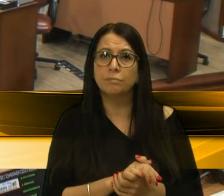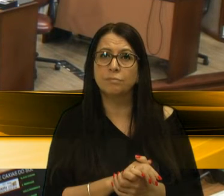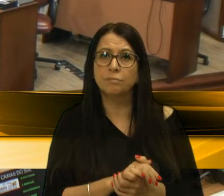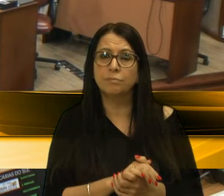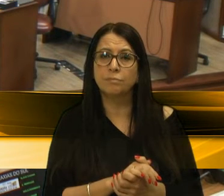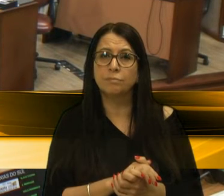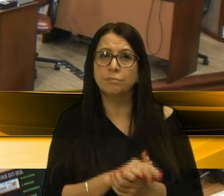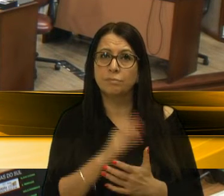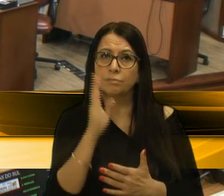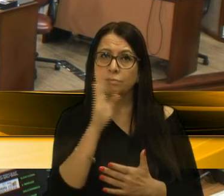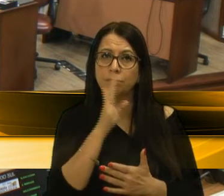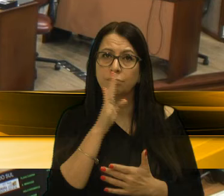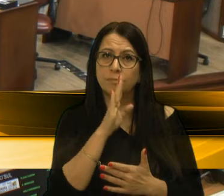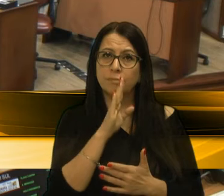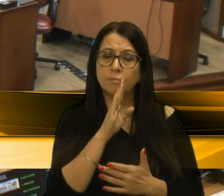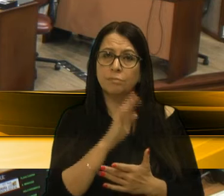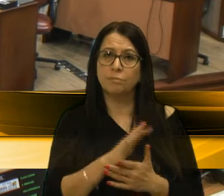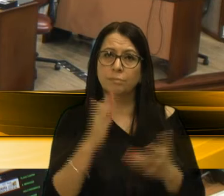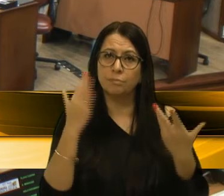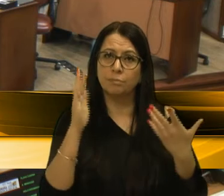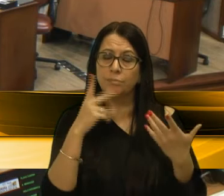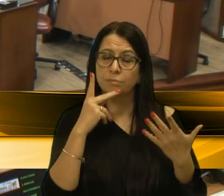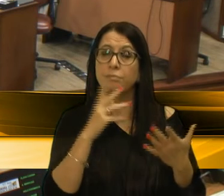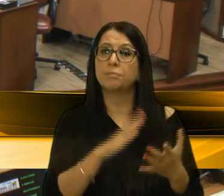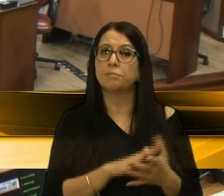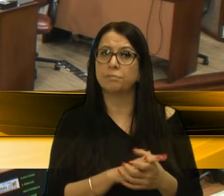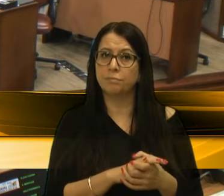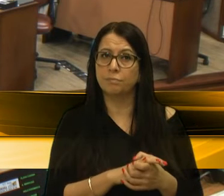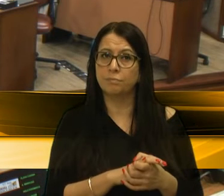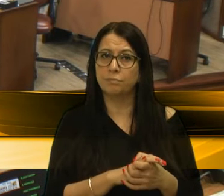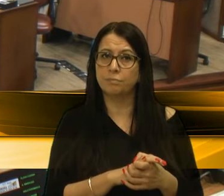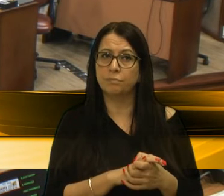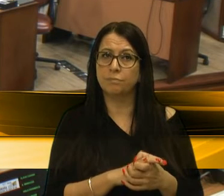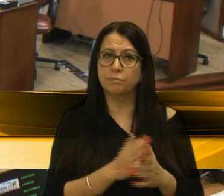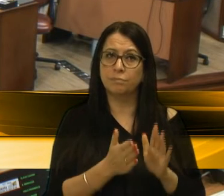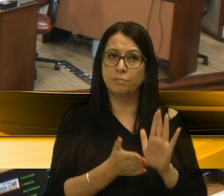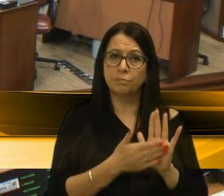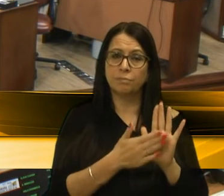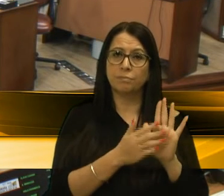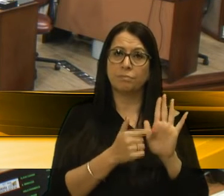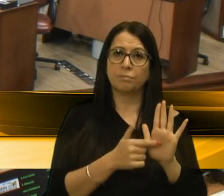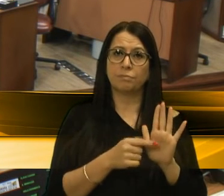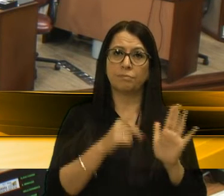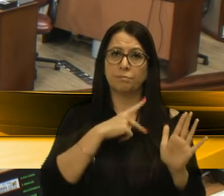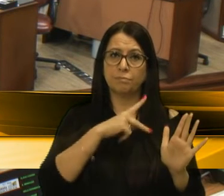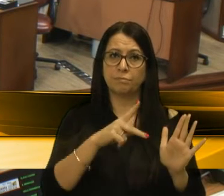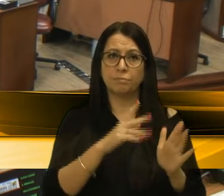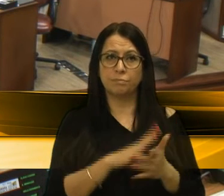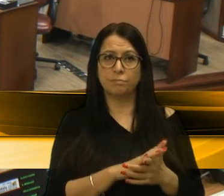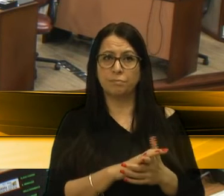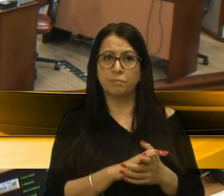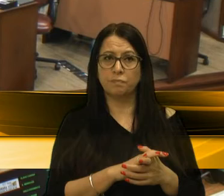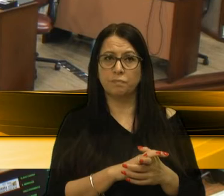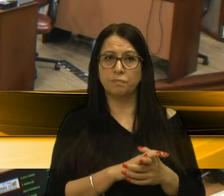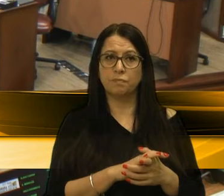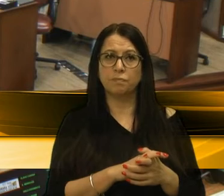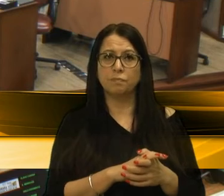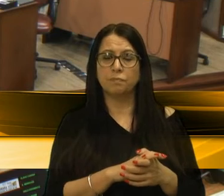rapidamente parabéns pela sua proposta em que o presidente já